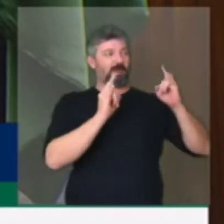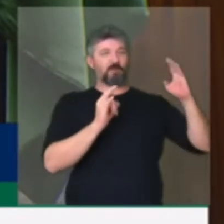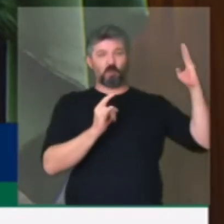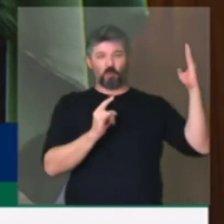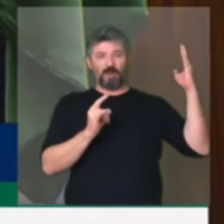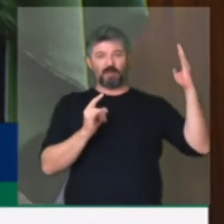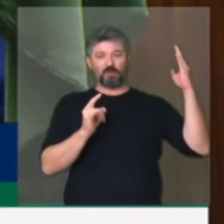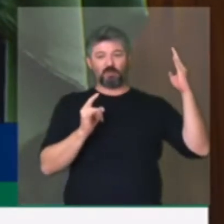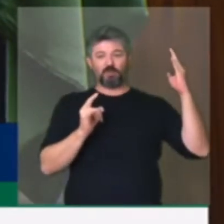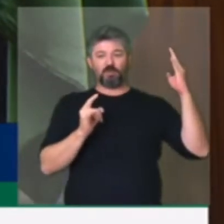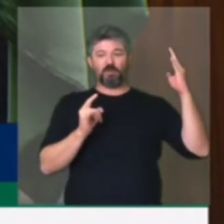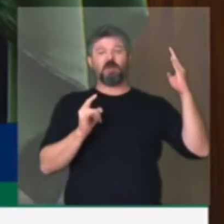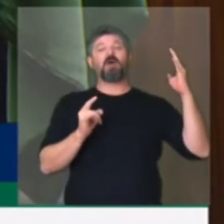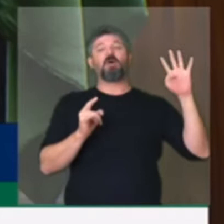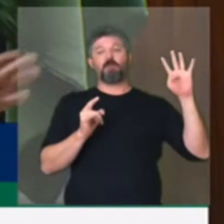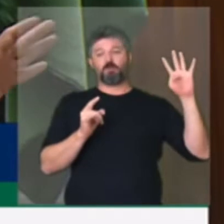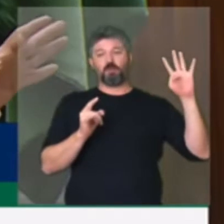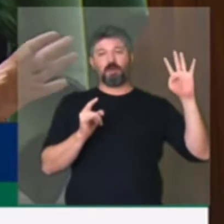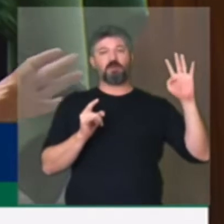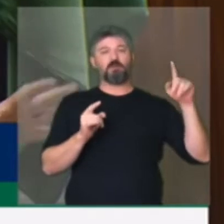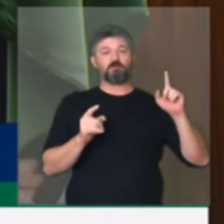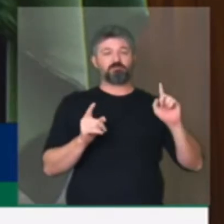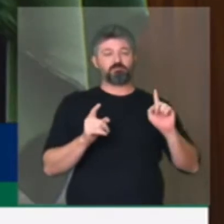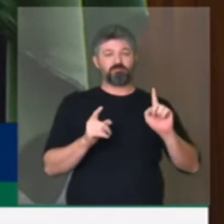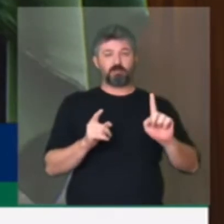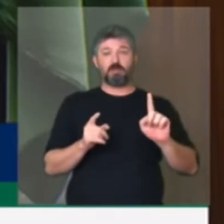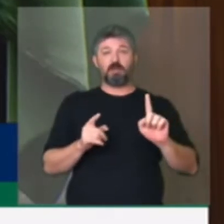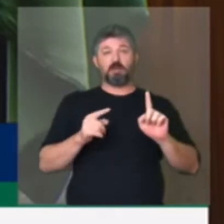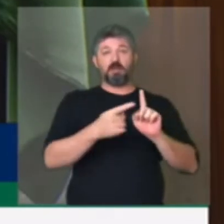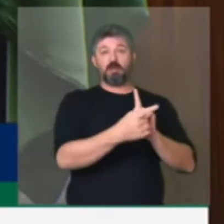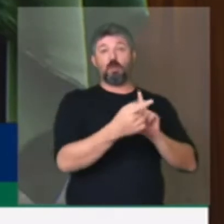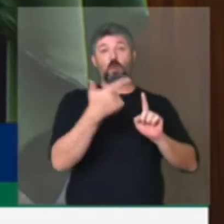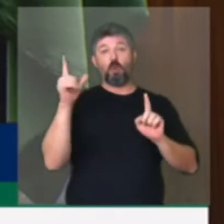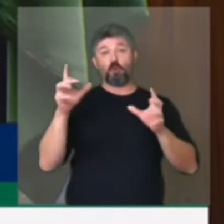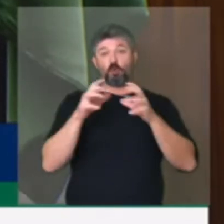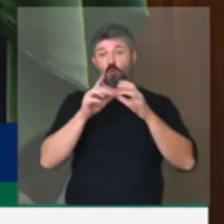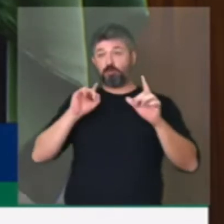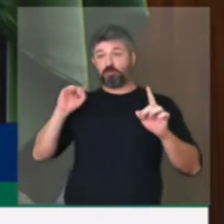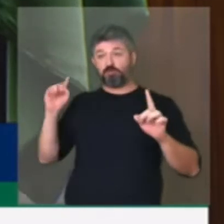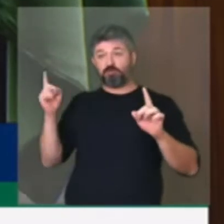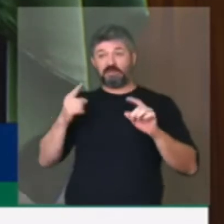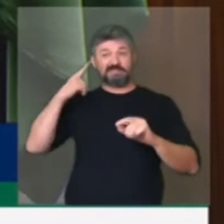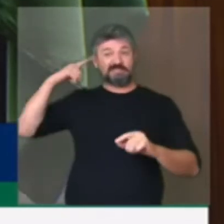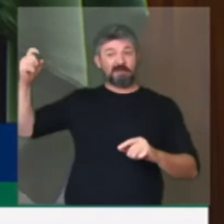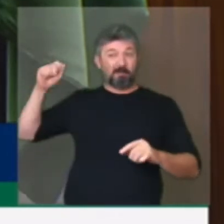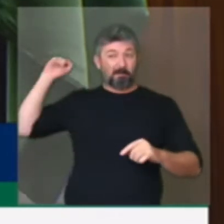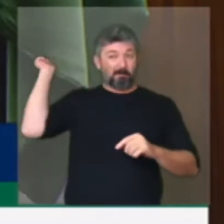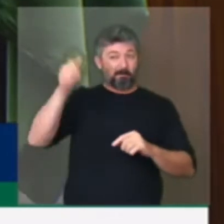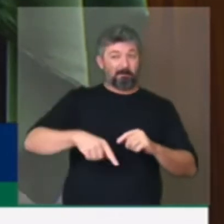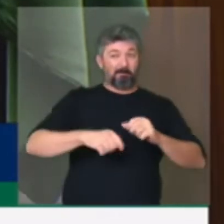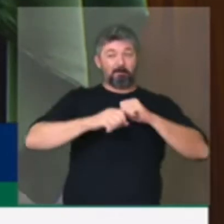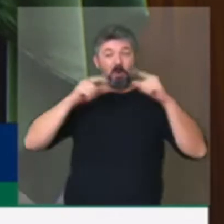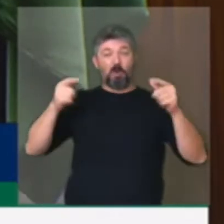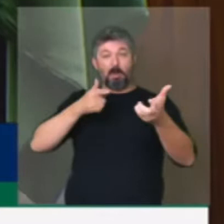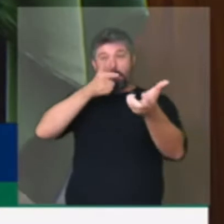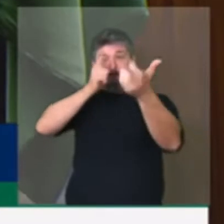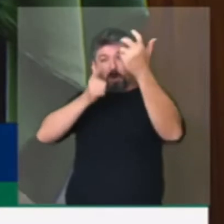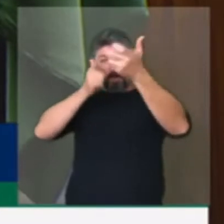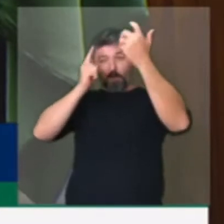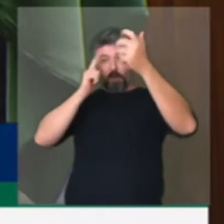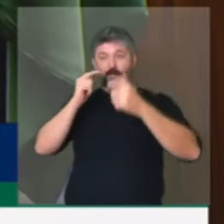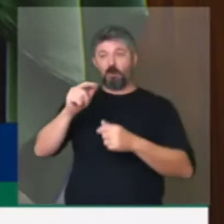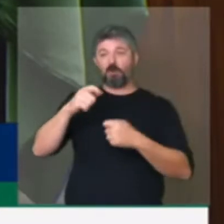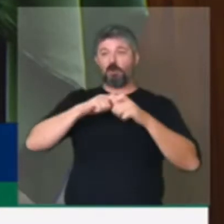depois outro grupo surge atrás do anexo 4, jogando bombas e mais bombas e balas de borracha e gás